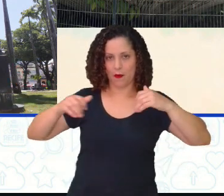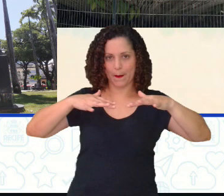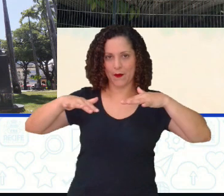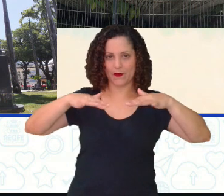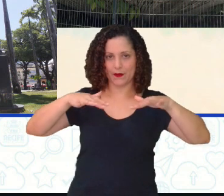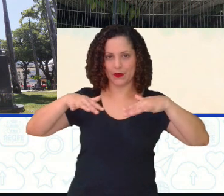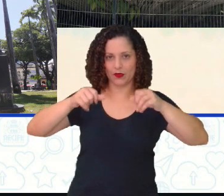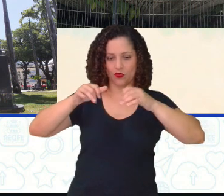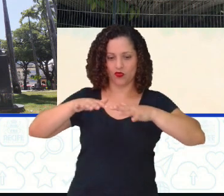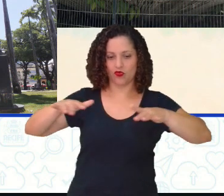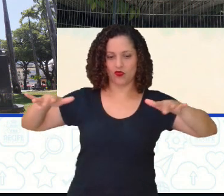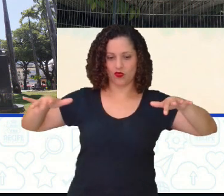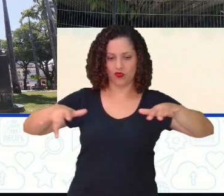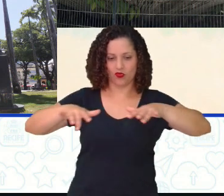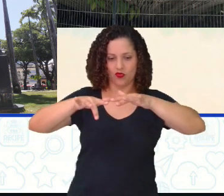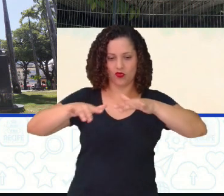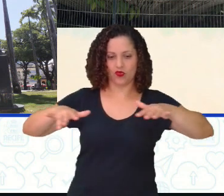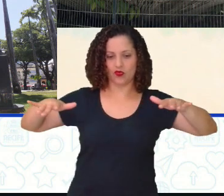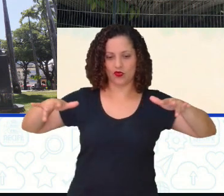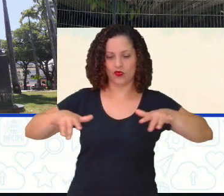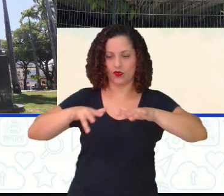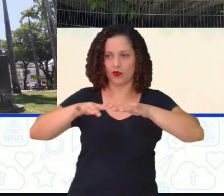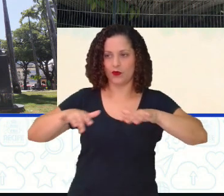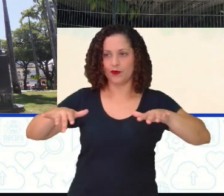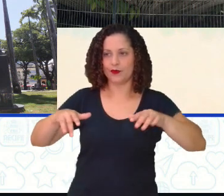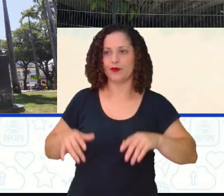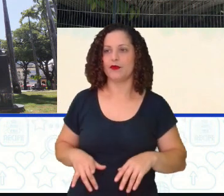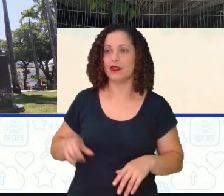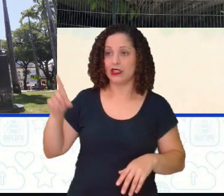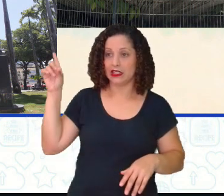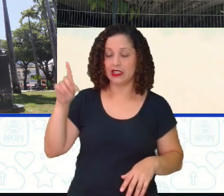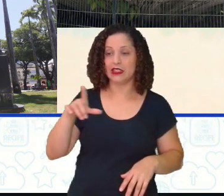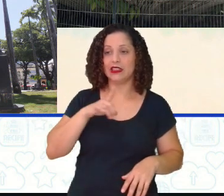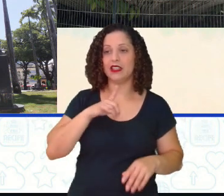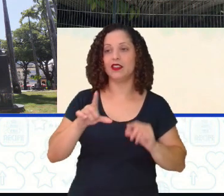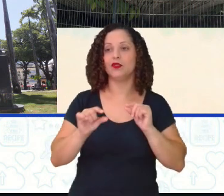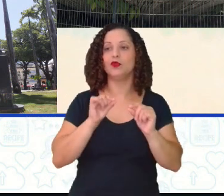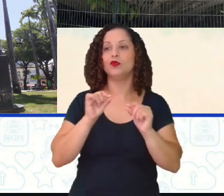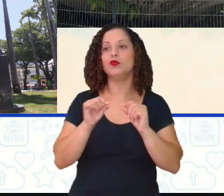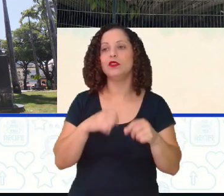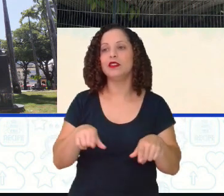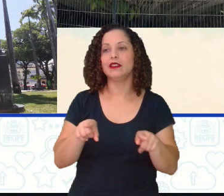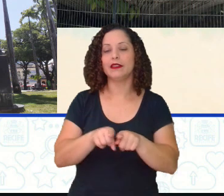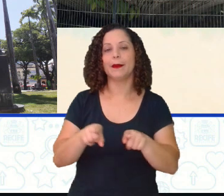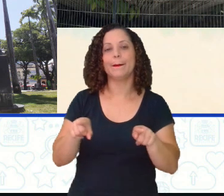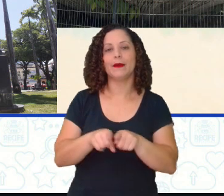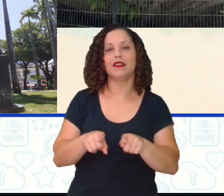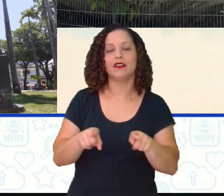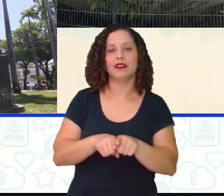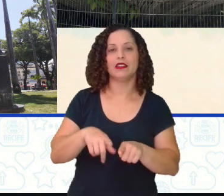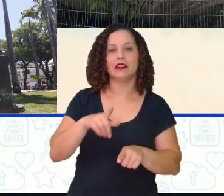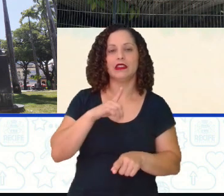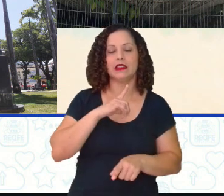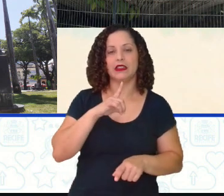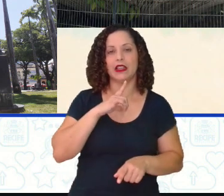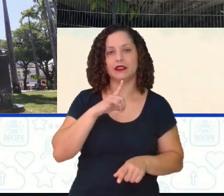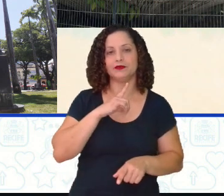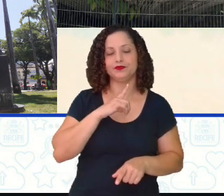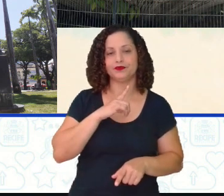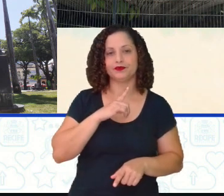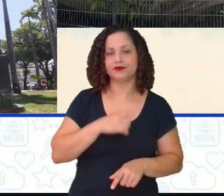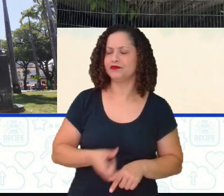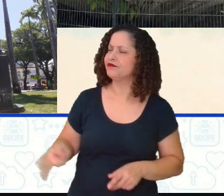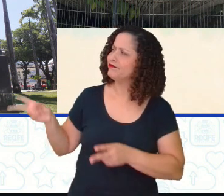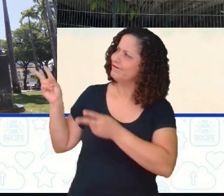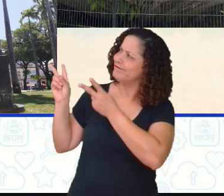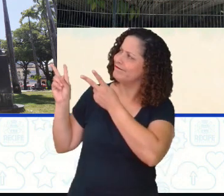centro. Em uma das partes a gente vai ver aí a questão do busto, né, do Arthur Oscar, e aí a gente vai ver também